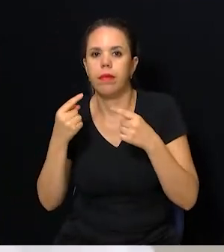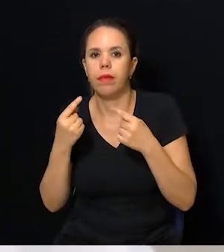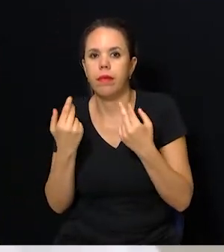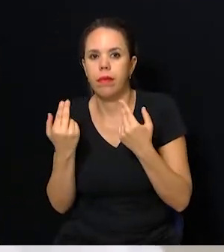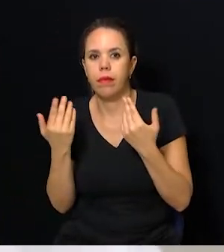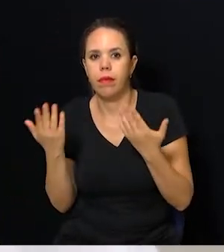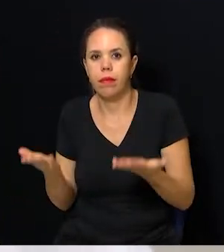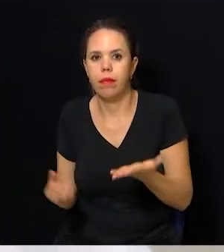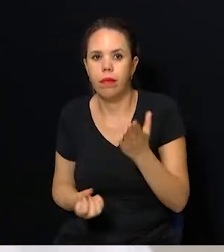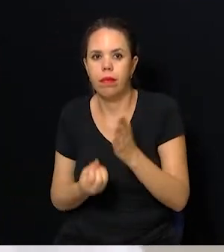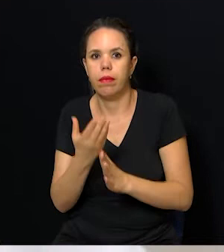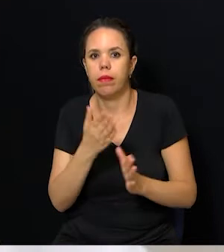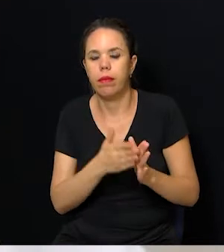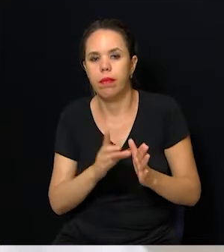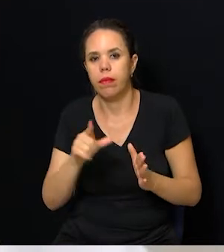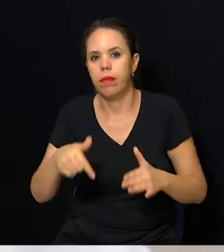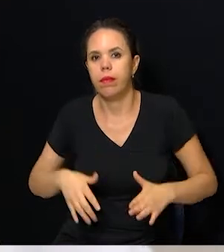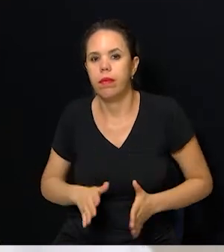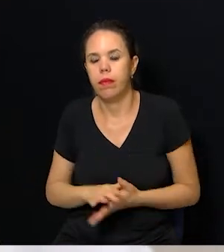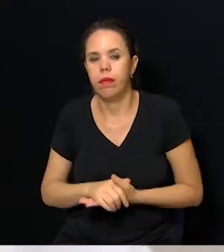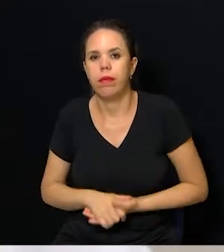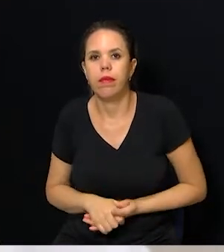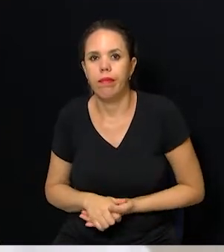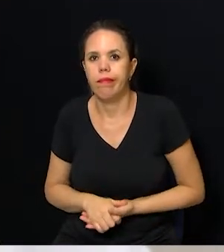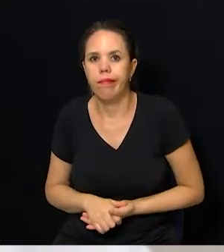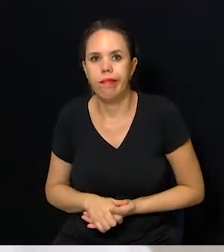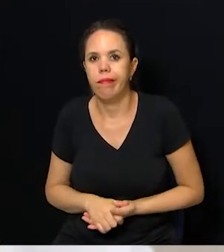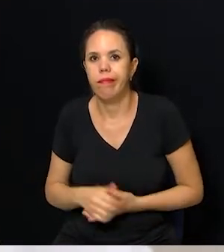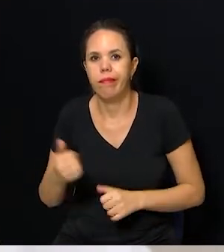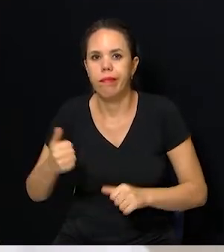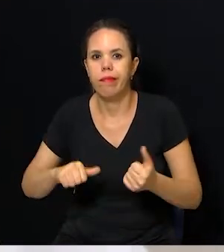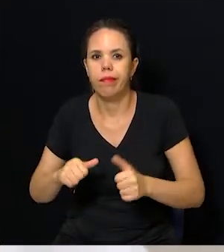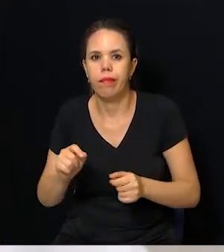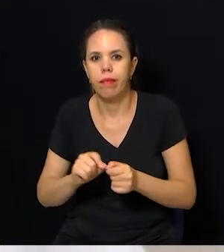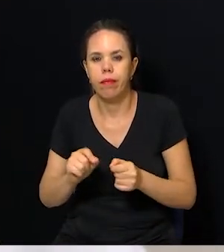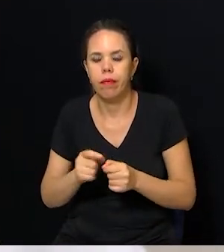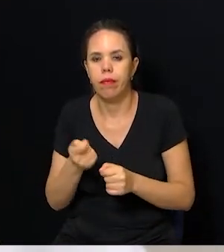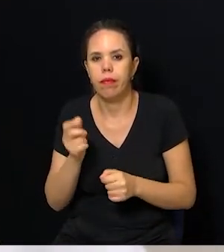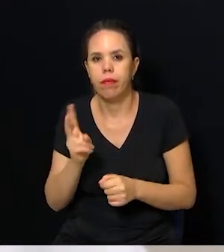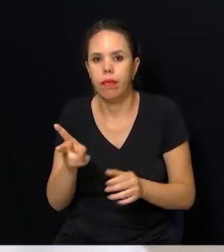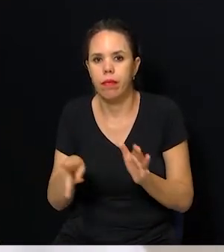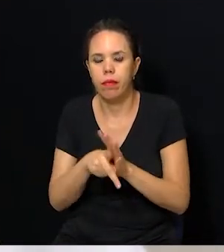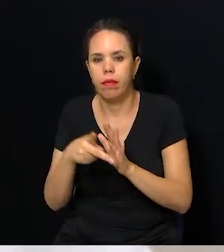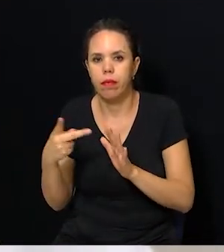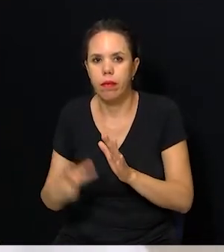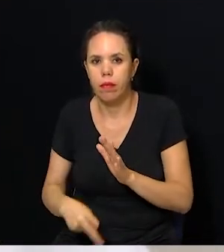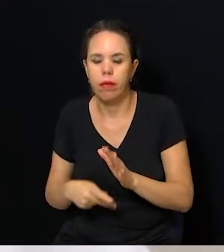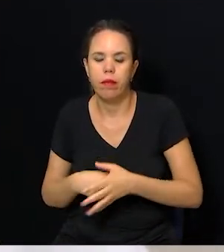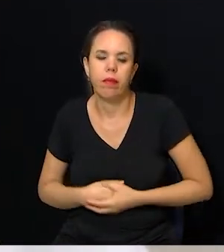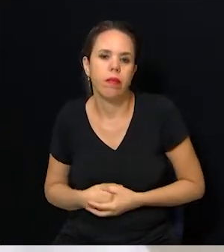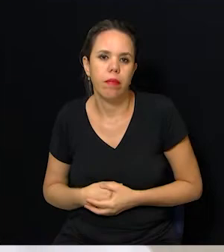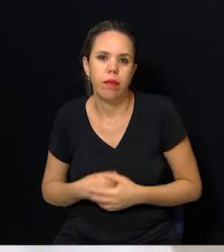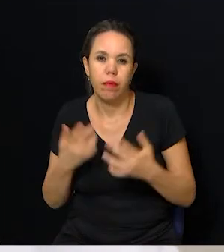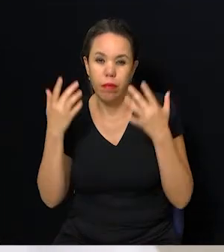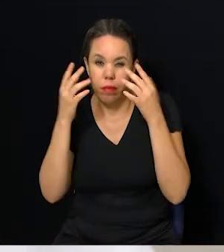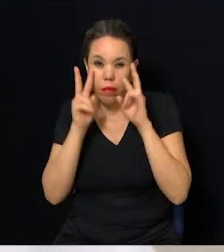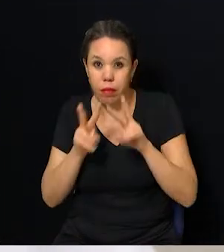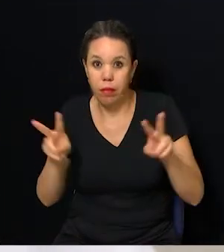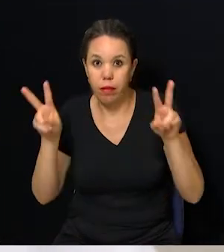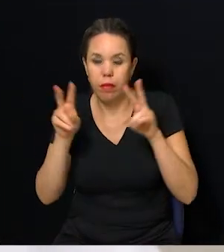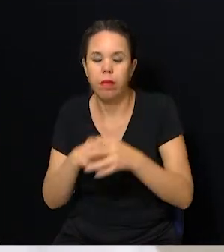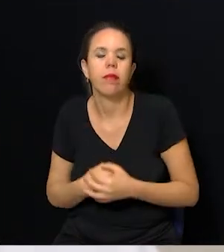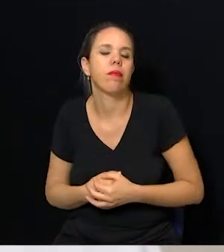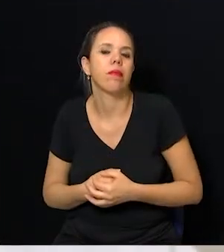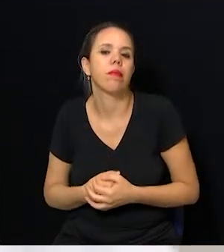evolutivas como essa, que surgem depois do nascimento, e que então o diagnóstico é feito quase que exclusivamente pela visão